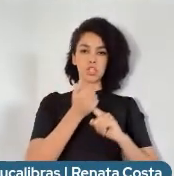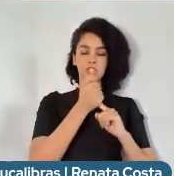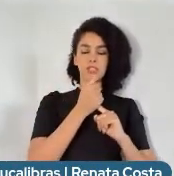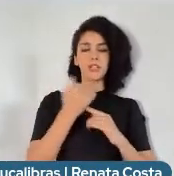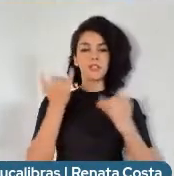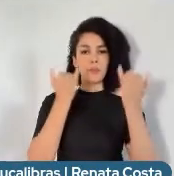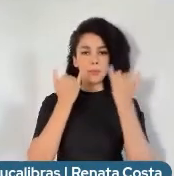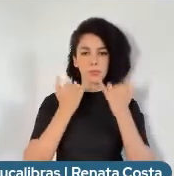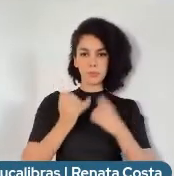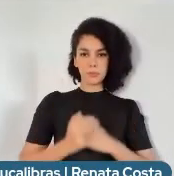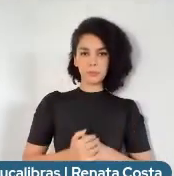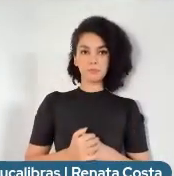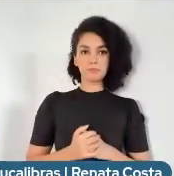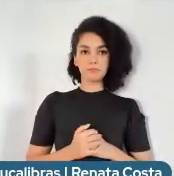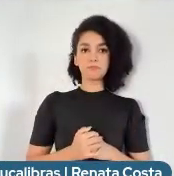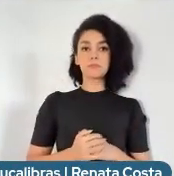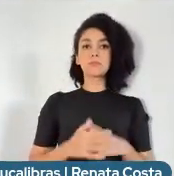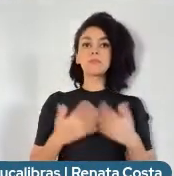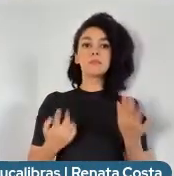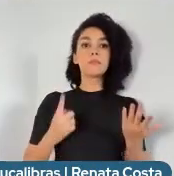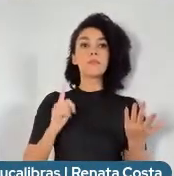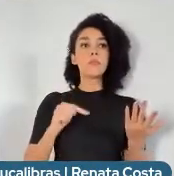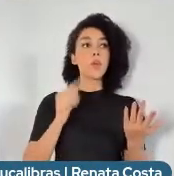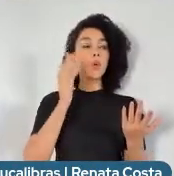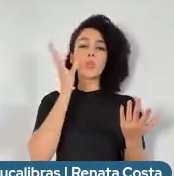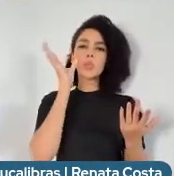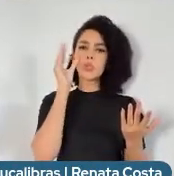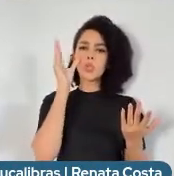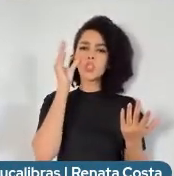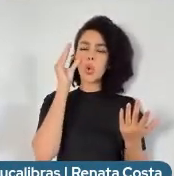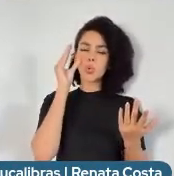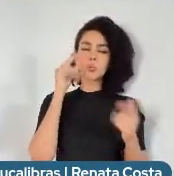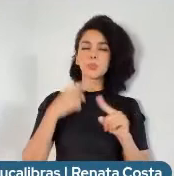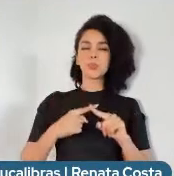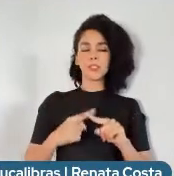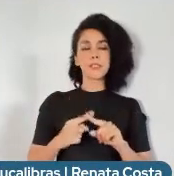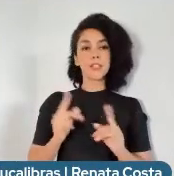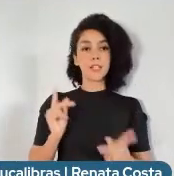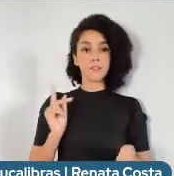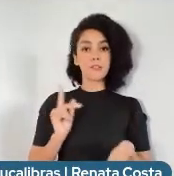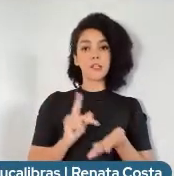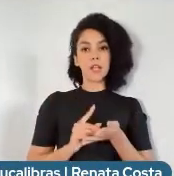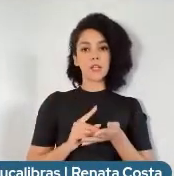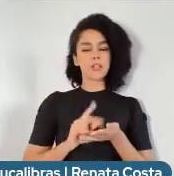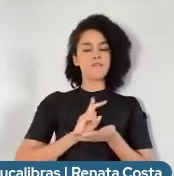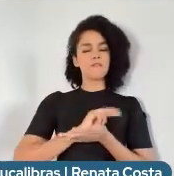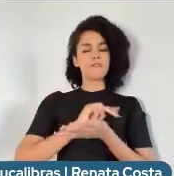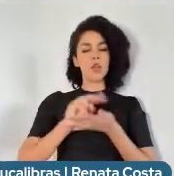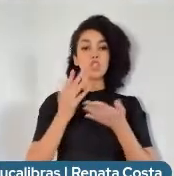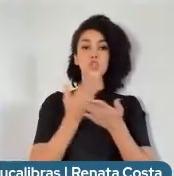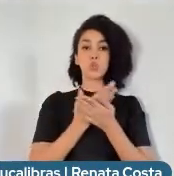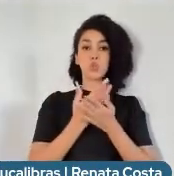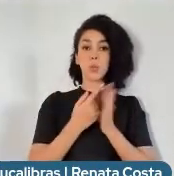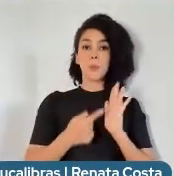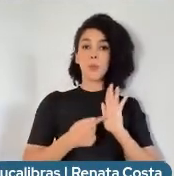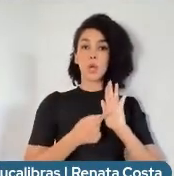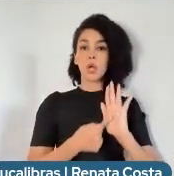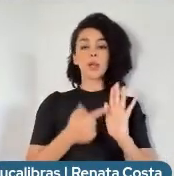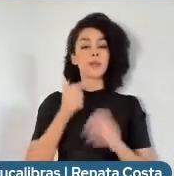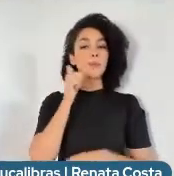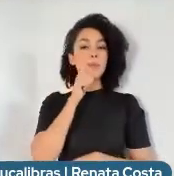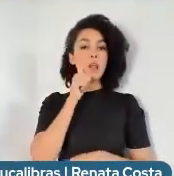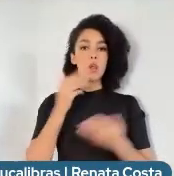comunicação? Olha, Sérgio, é muito curioso, porque, na verdade, vários estudos já demonstram que as mulheres hoje elas são